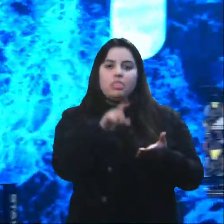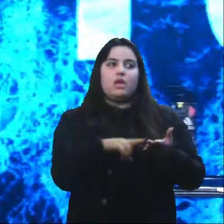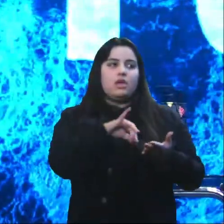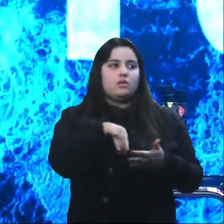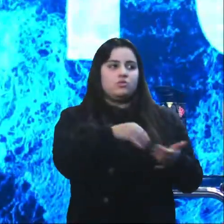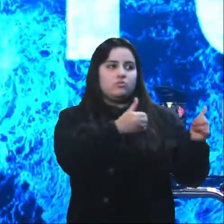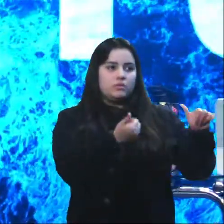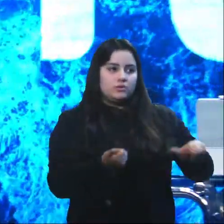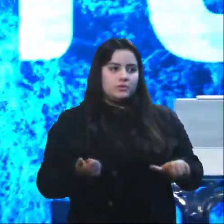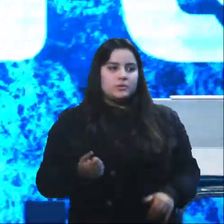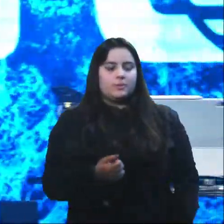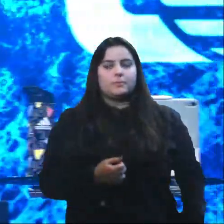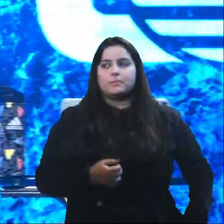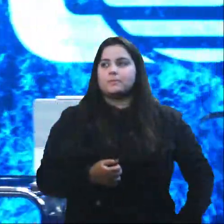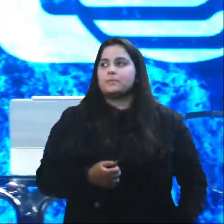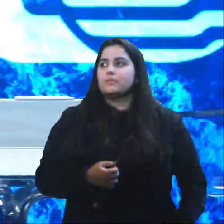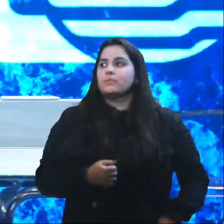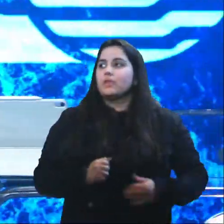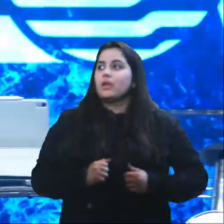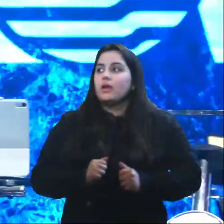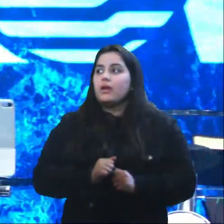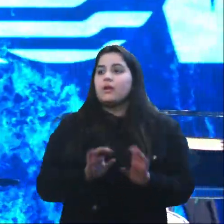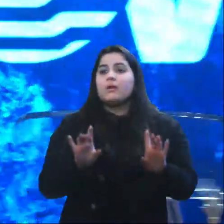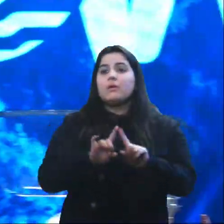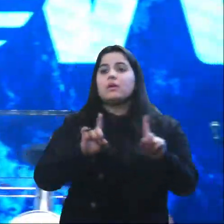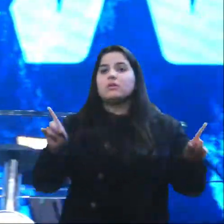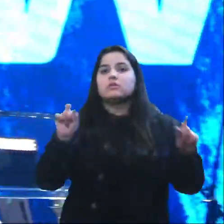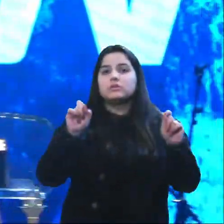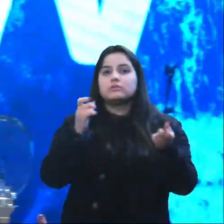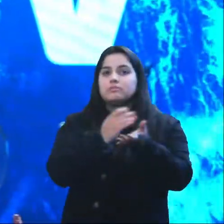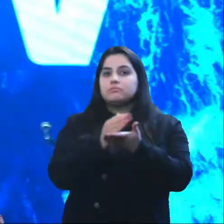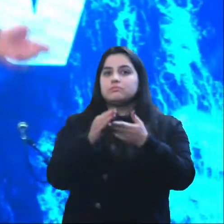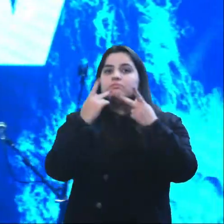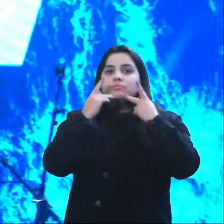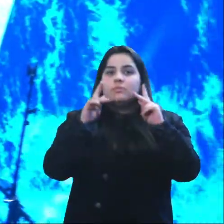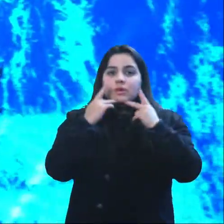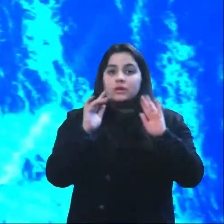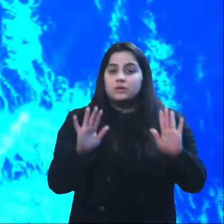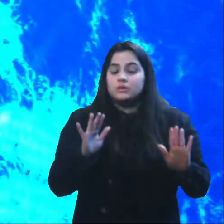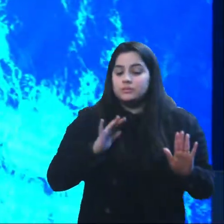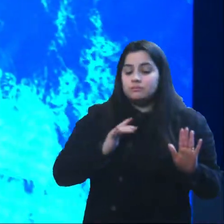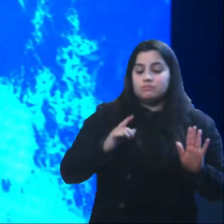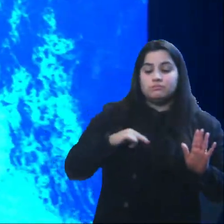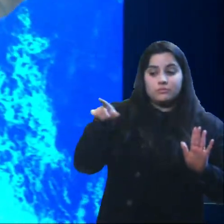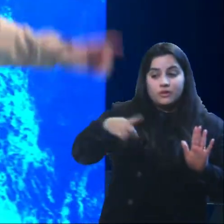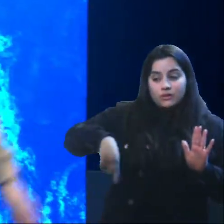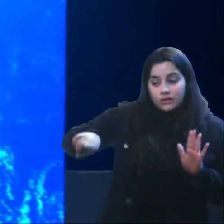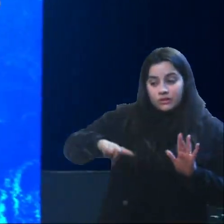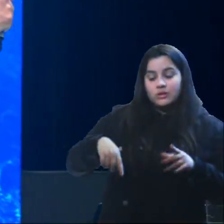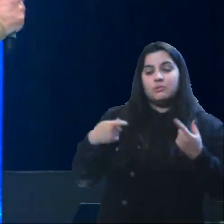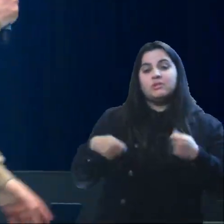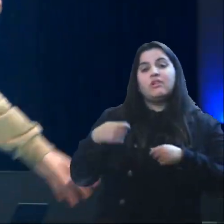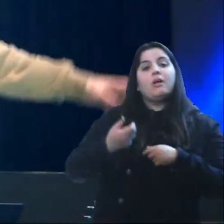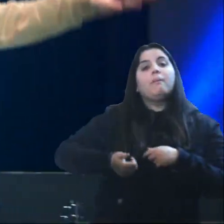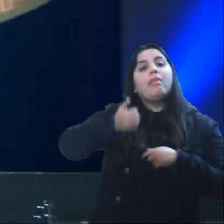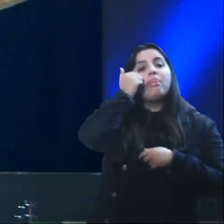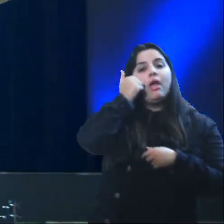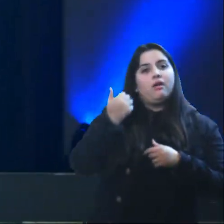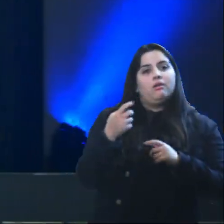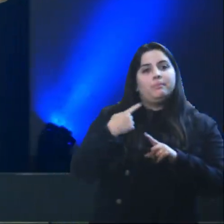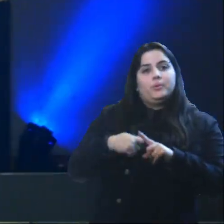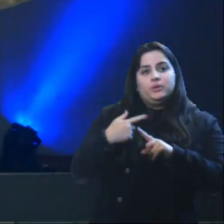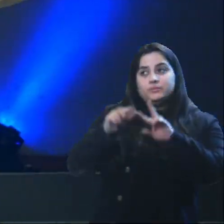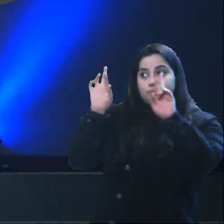Batista. Mas ele então começa a pregar. Ele fala: arrependam-se porque o reino está próximo.